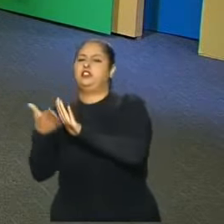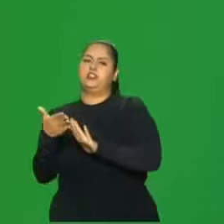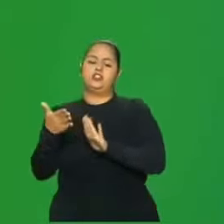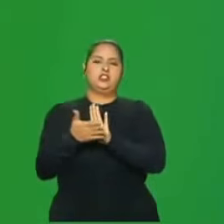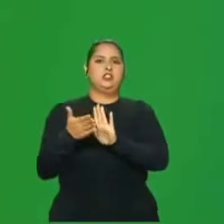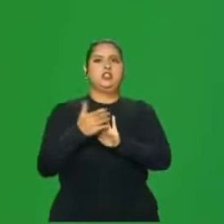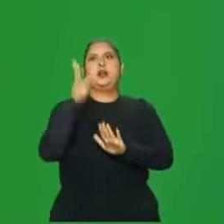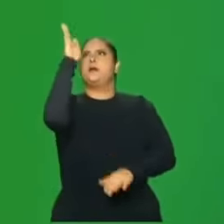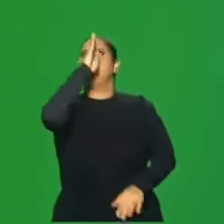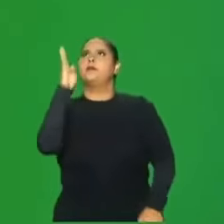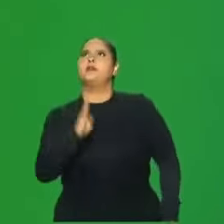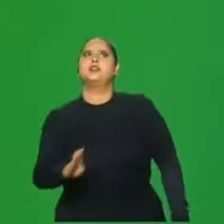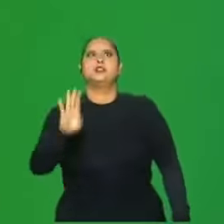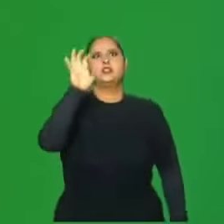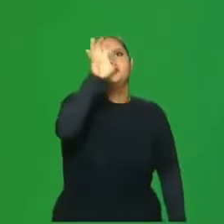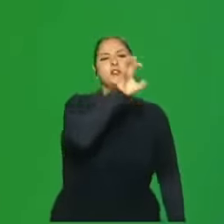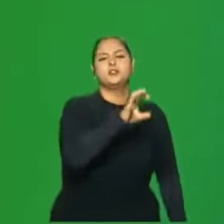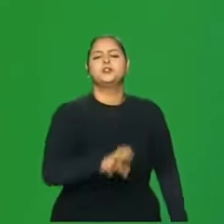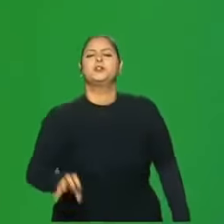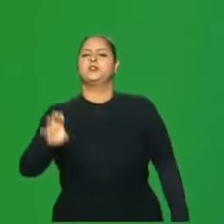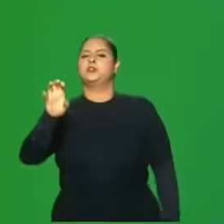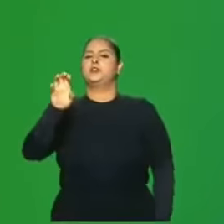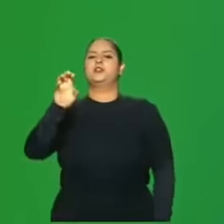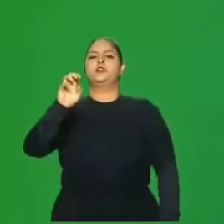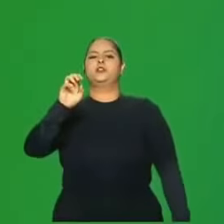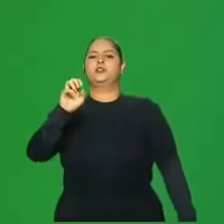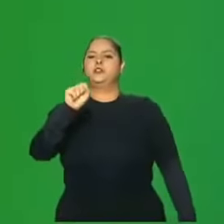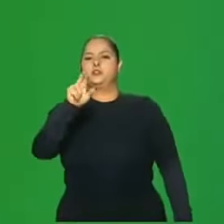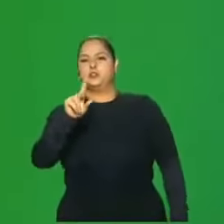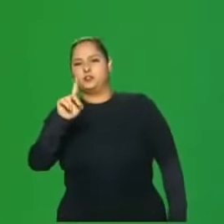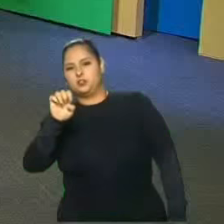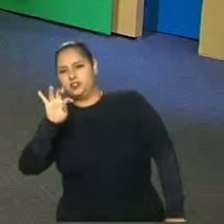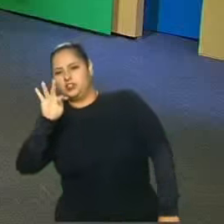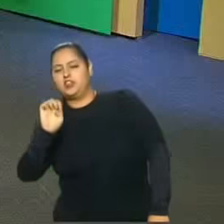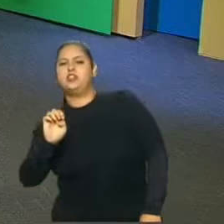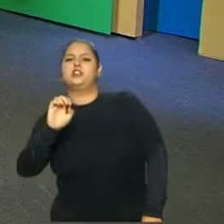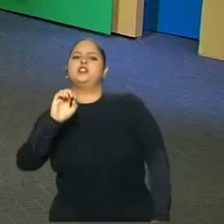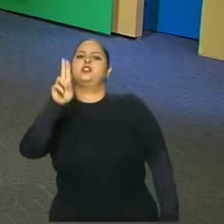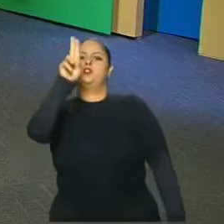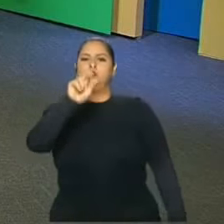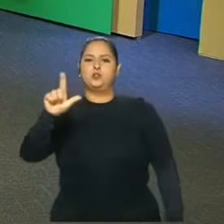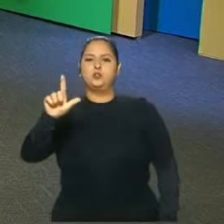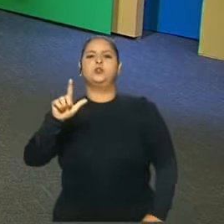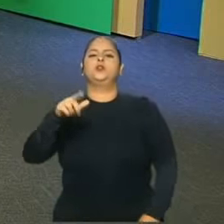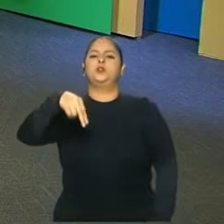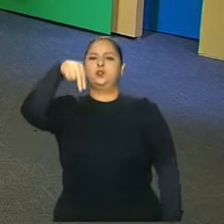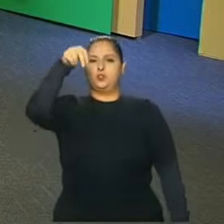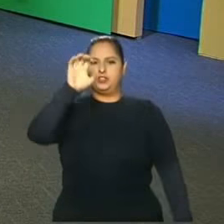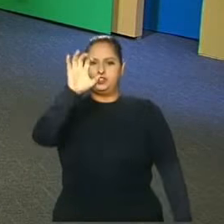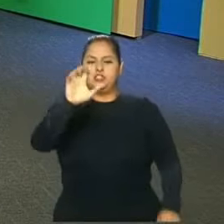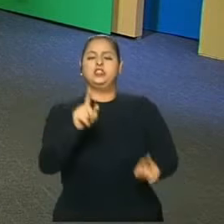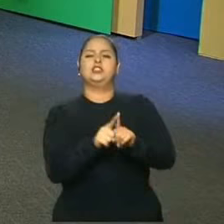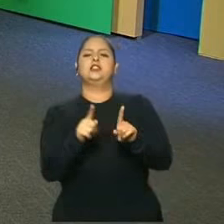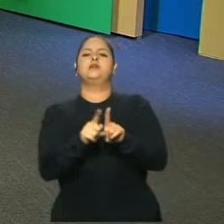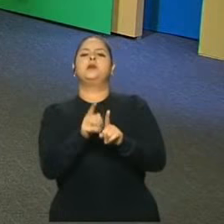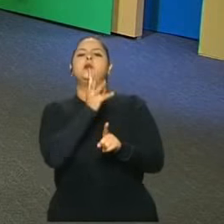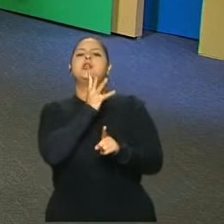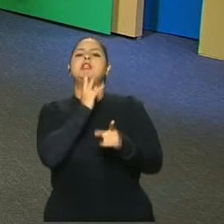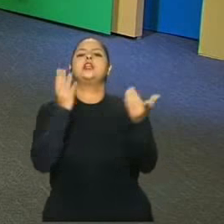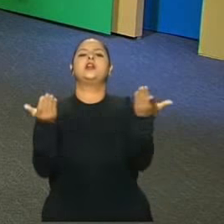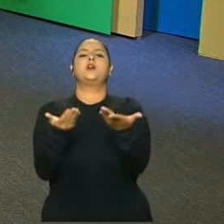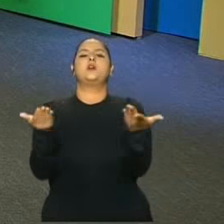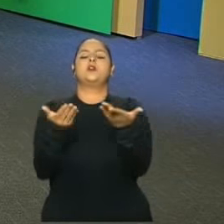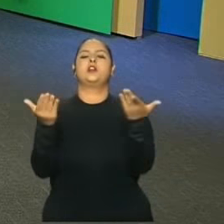pro Brasil todo. Sudeste, Sul, Nordeste. E agora vamos conhecer a grande vencedora. Opa, opa!